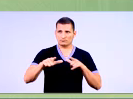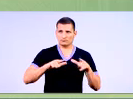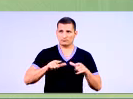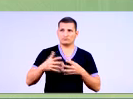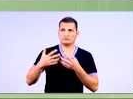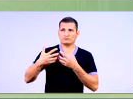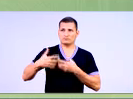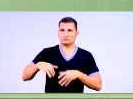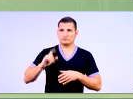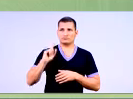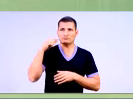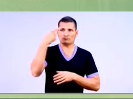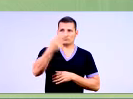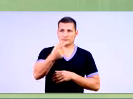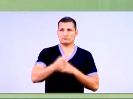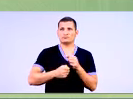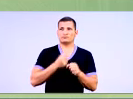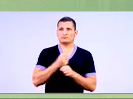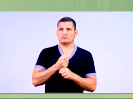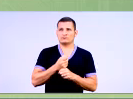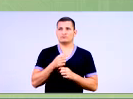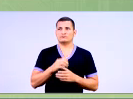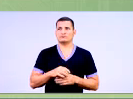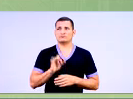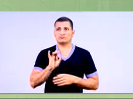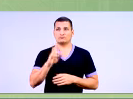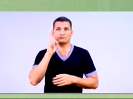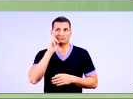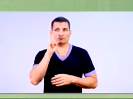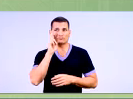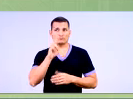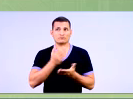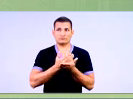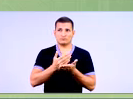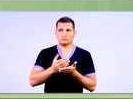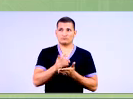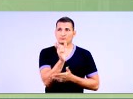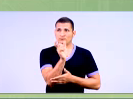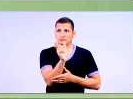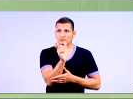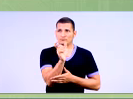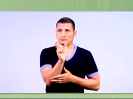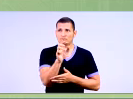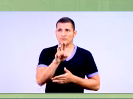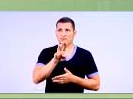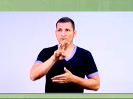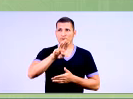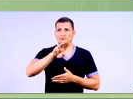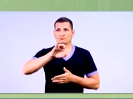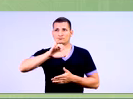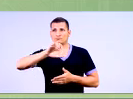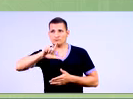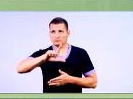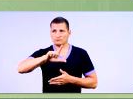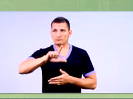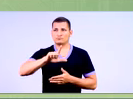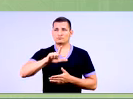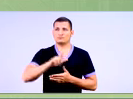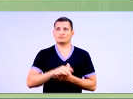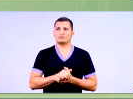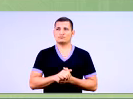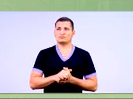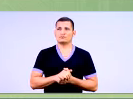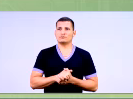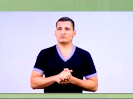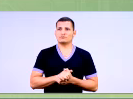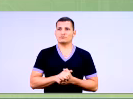IFRO no próximo ano? Olha só, lembrando que começa com o auxiliar will. O sujeito é your mother, né?